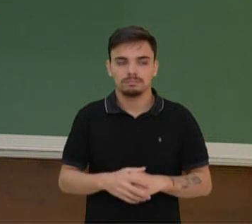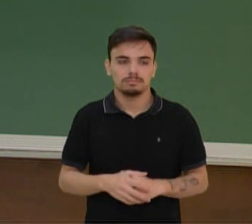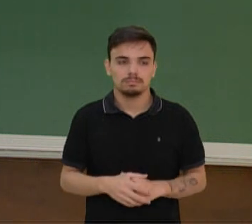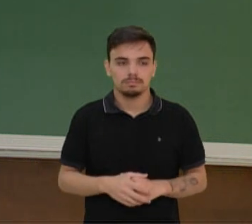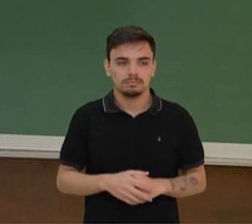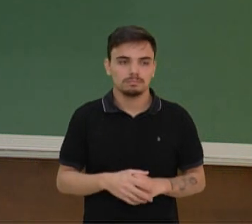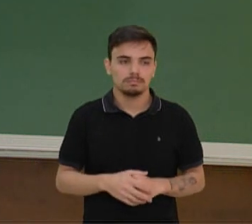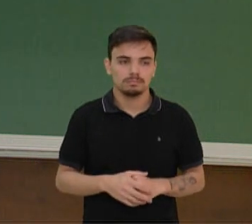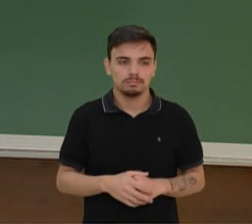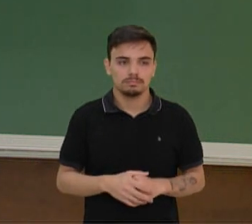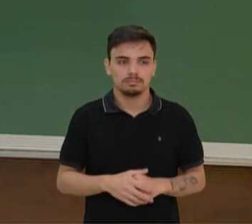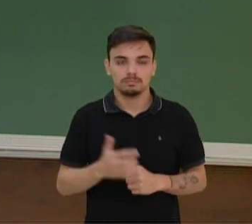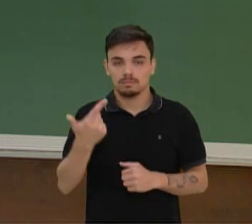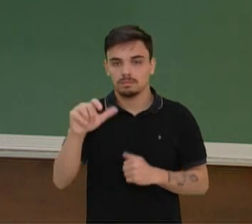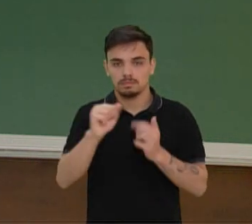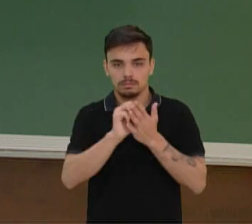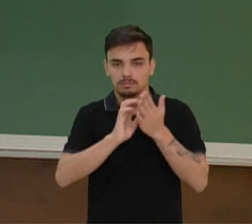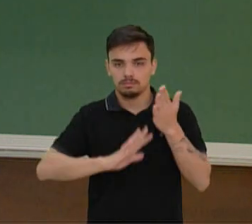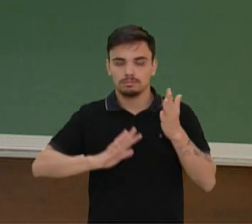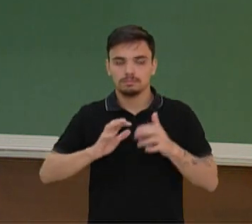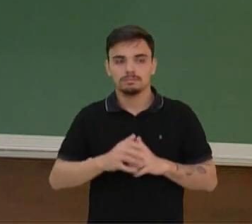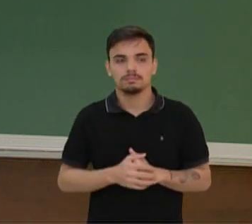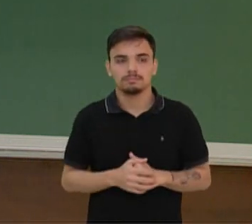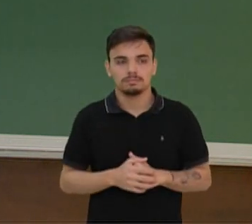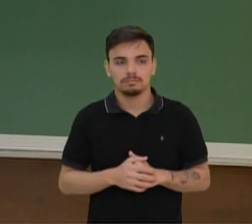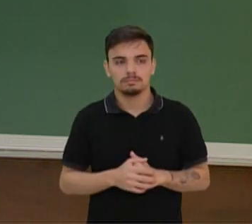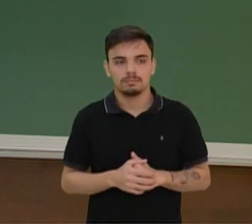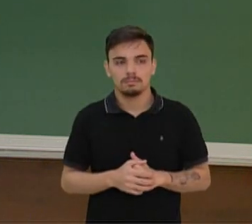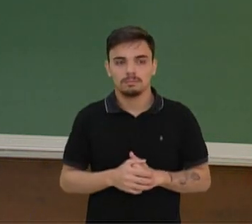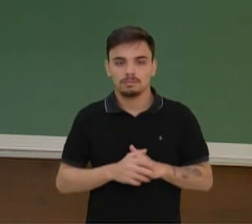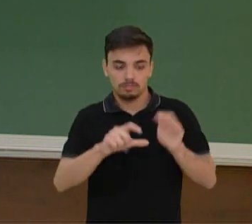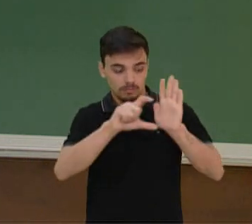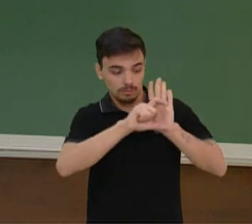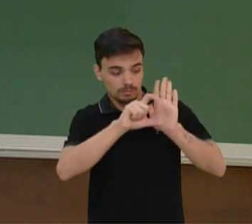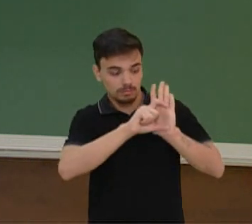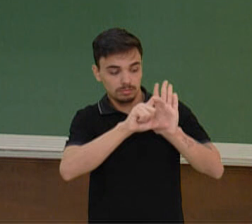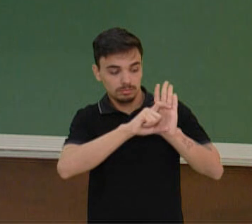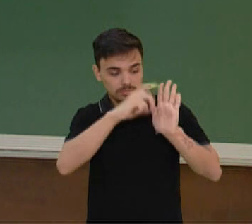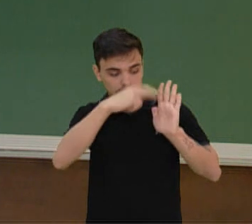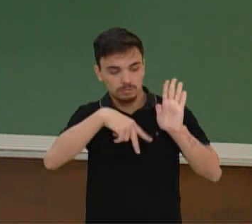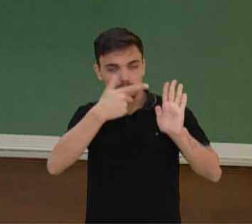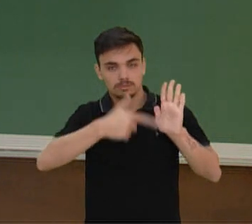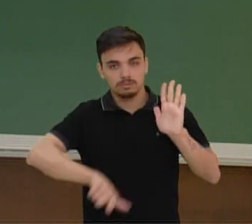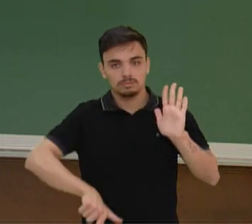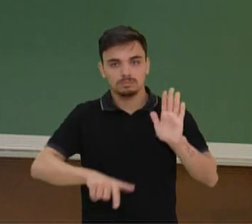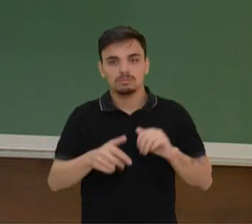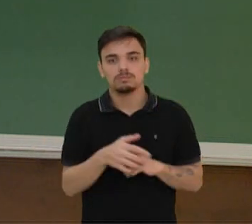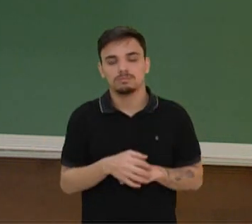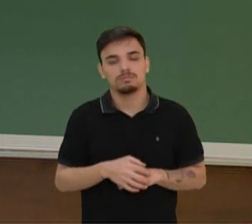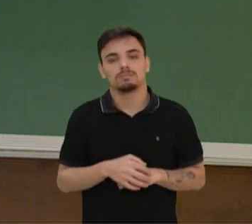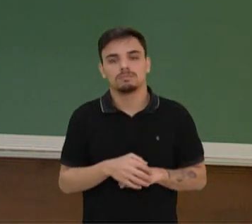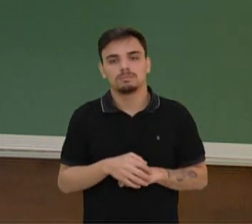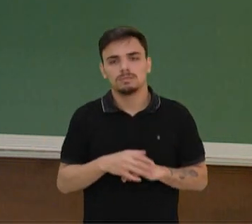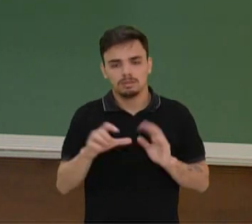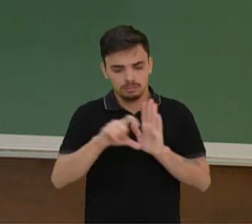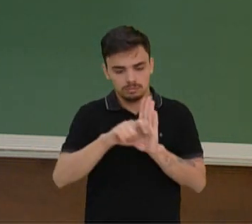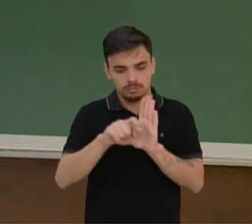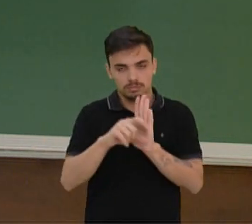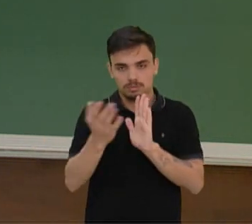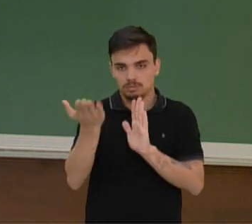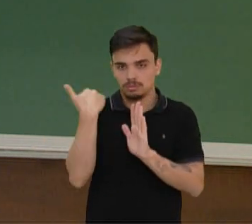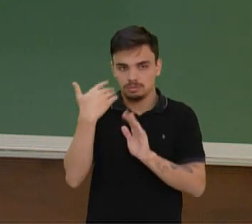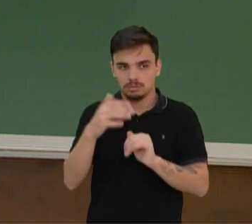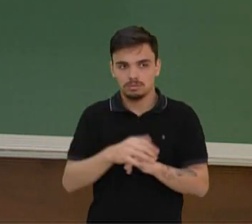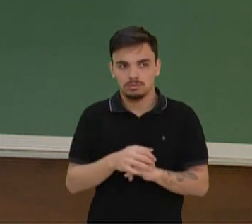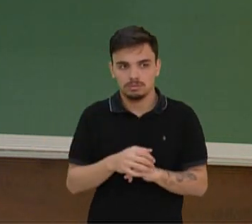para mais uma atividade. Leia o trecho a seguir. Veja, é o mesmo trecho, ok? Da atividade